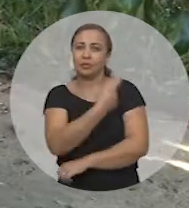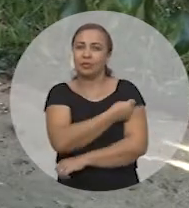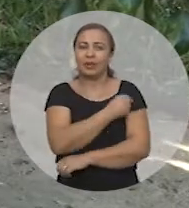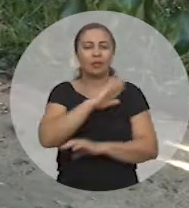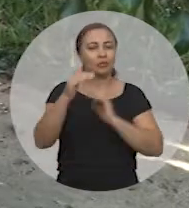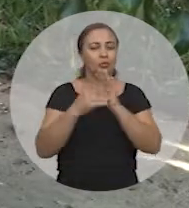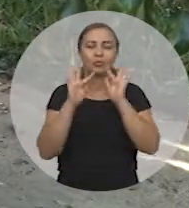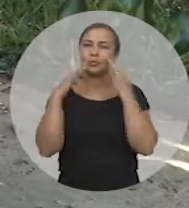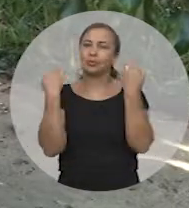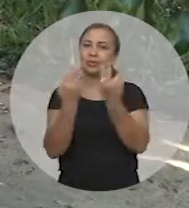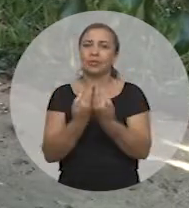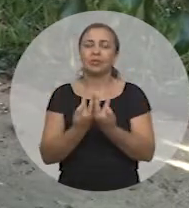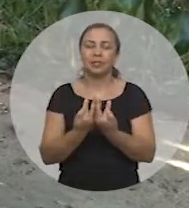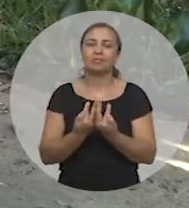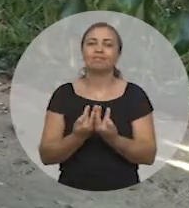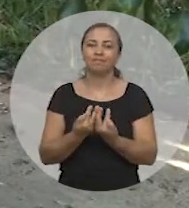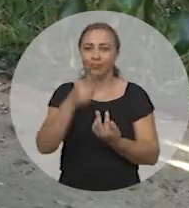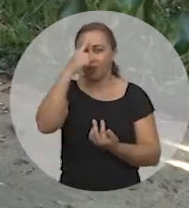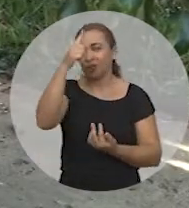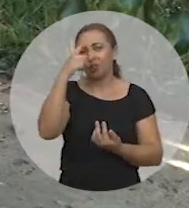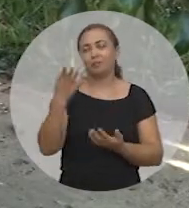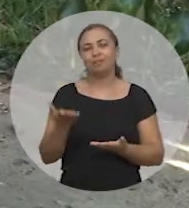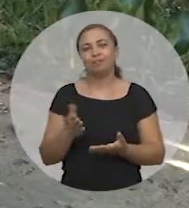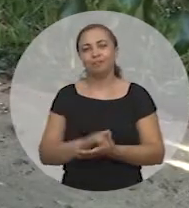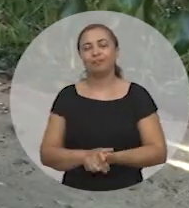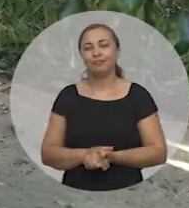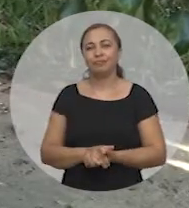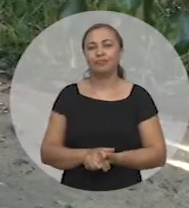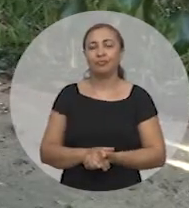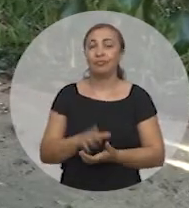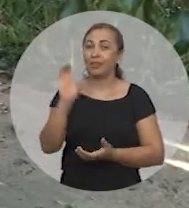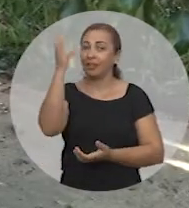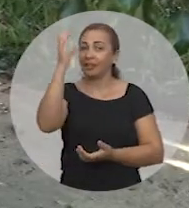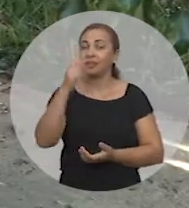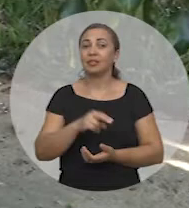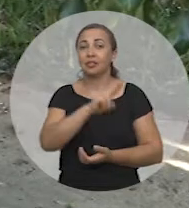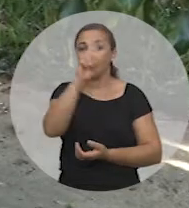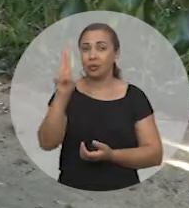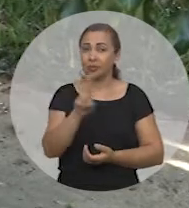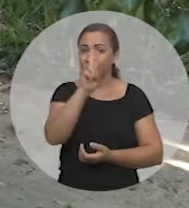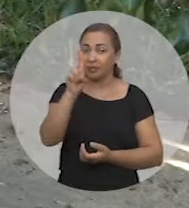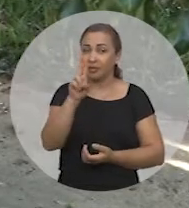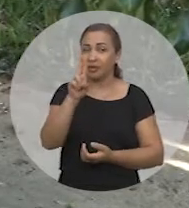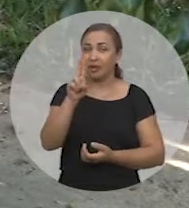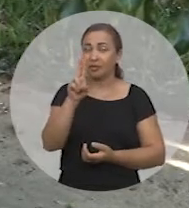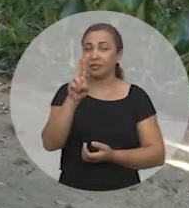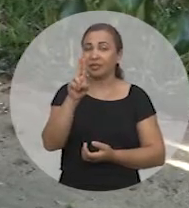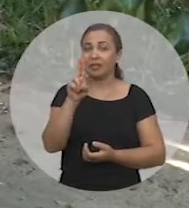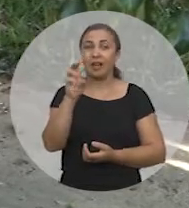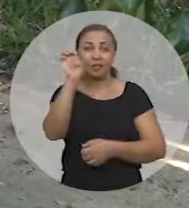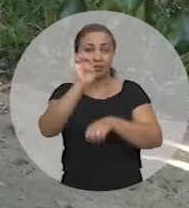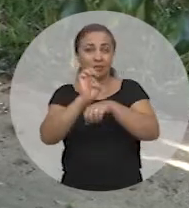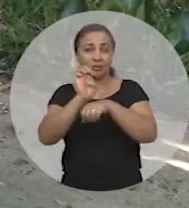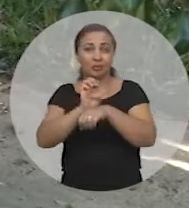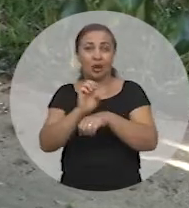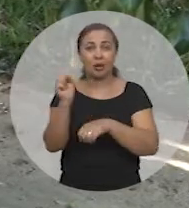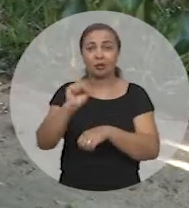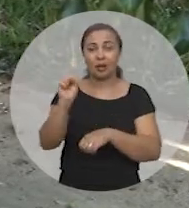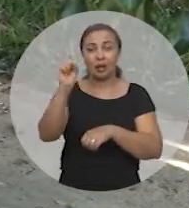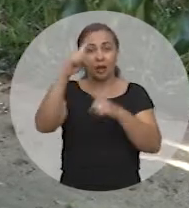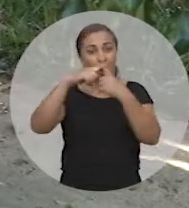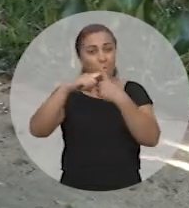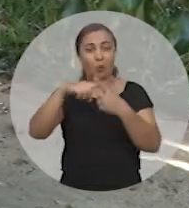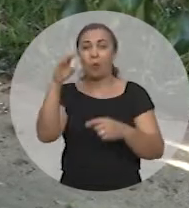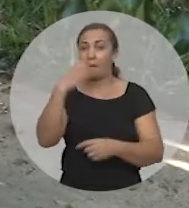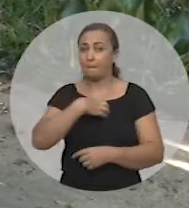vacina tudo isso é tão familiar para a gente nos últimos tempos não é mesmo e cientistas da Universidade Estadual de Santa Cruz no